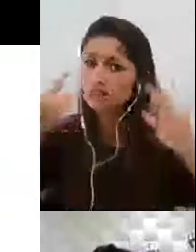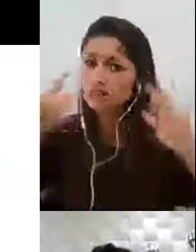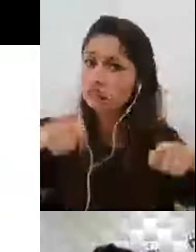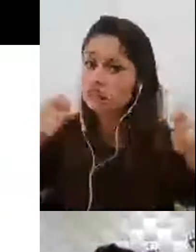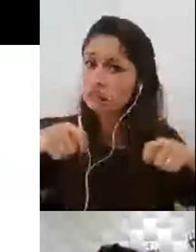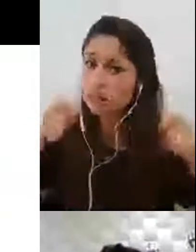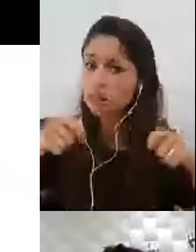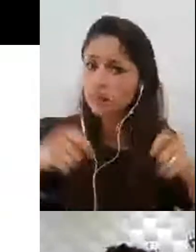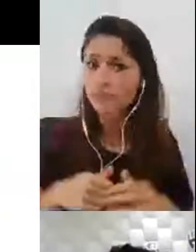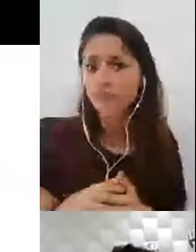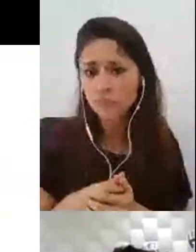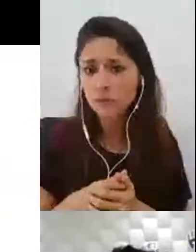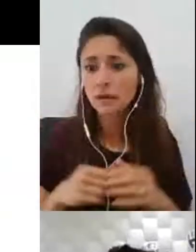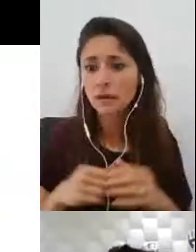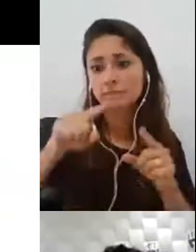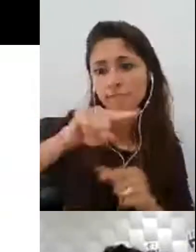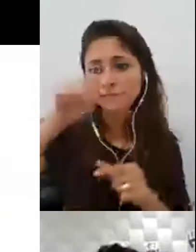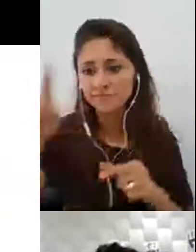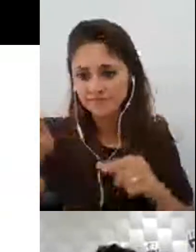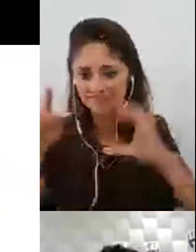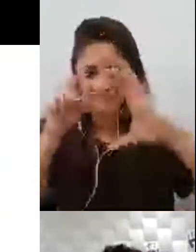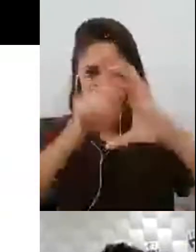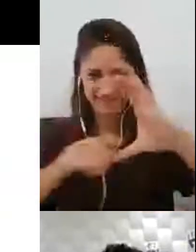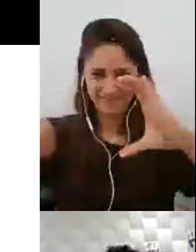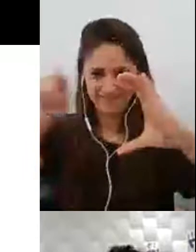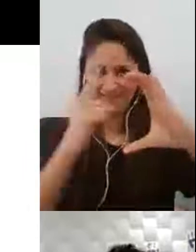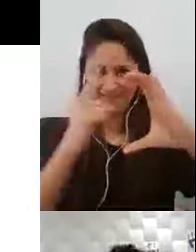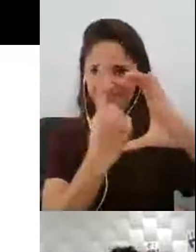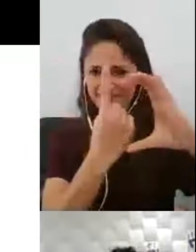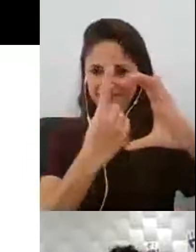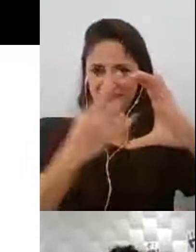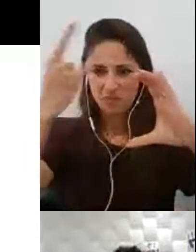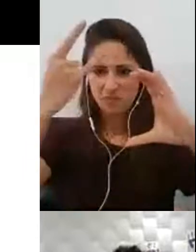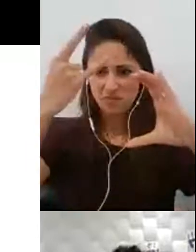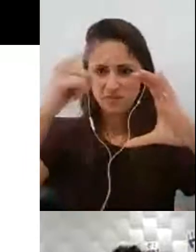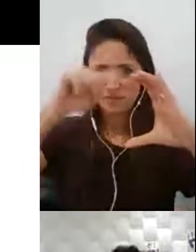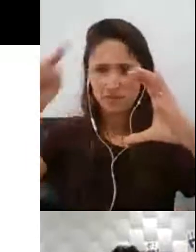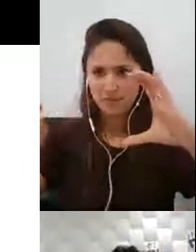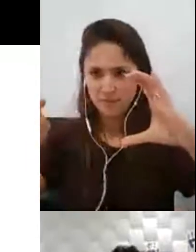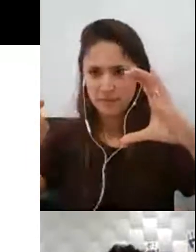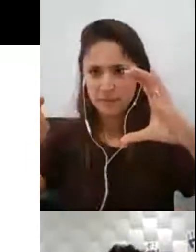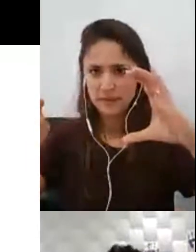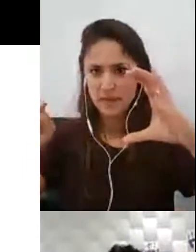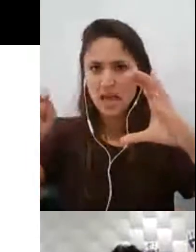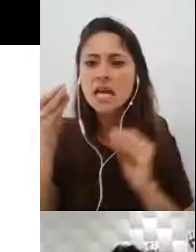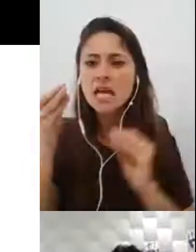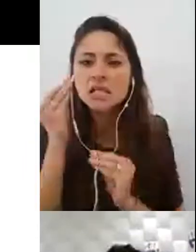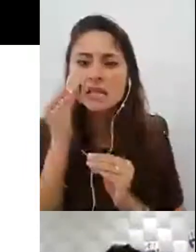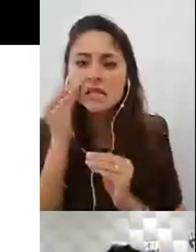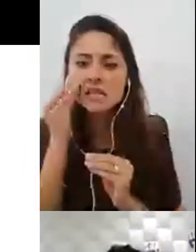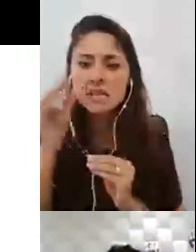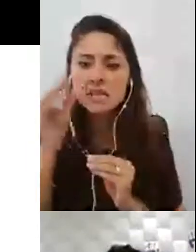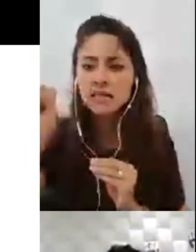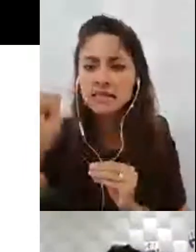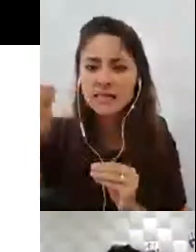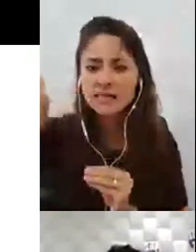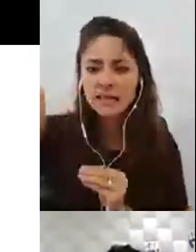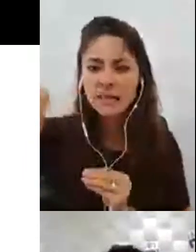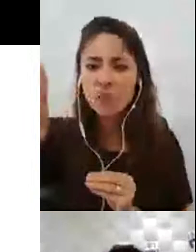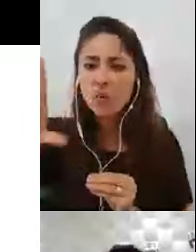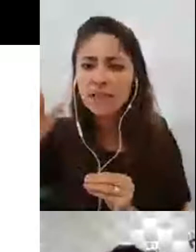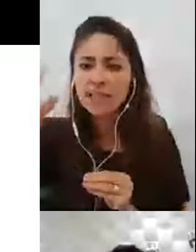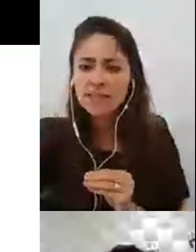tipo de simulações eu posso estar usando? FEM, SolidWorks, CATIA, para que a gente consiga estar desenvolvendo todos esses